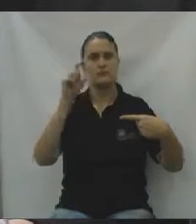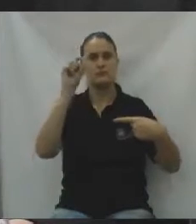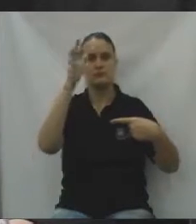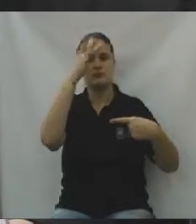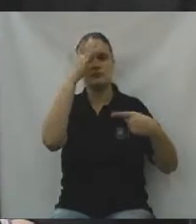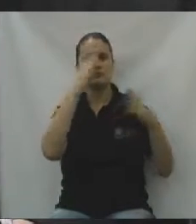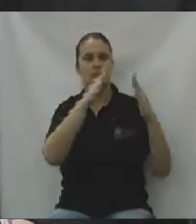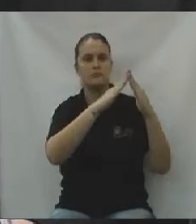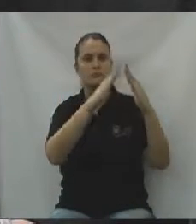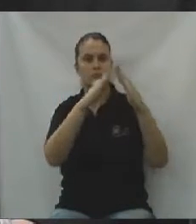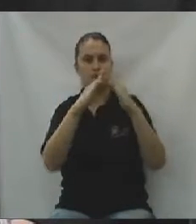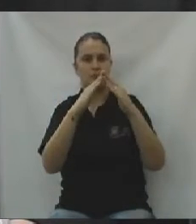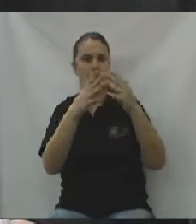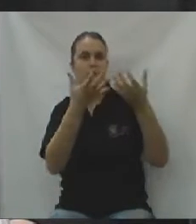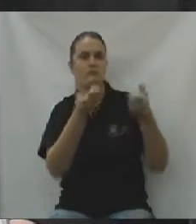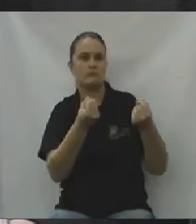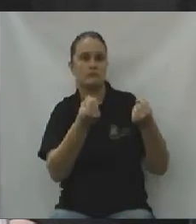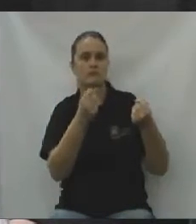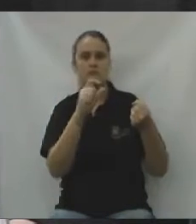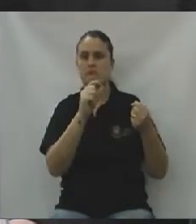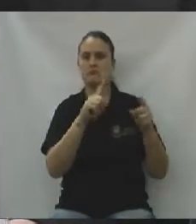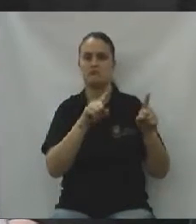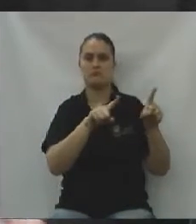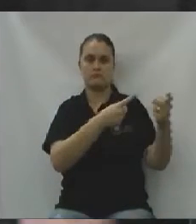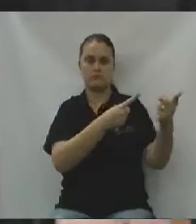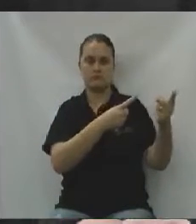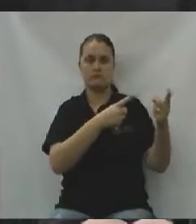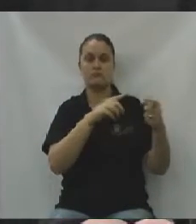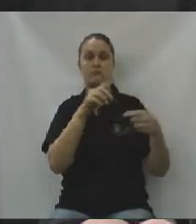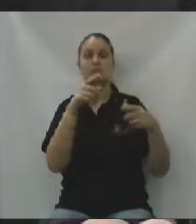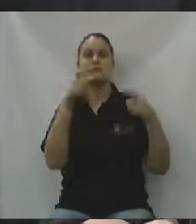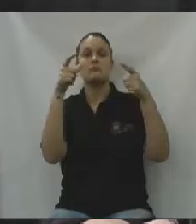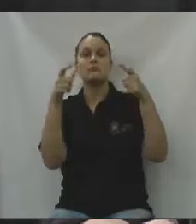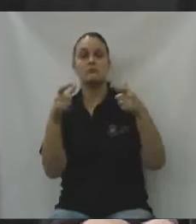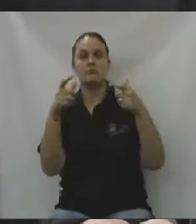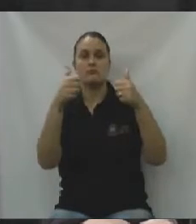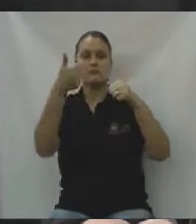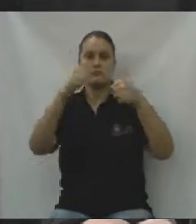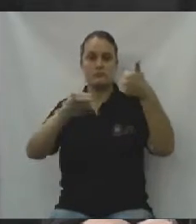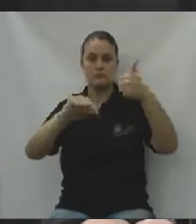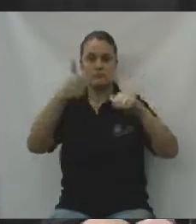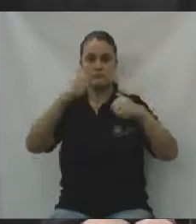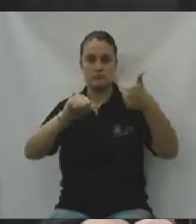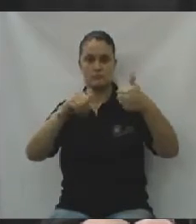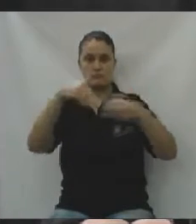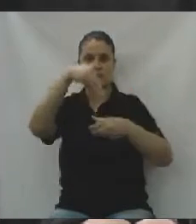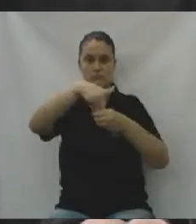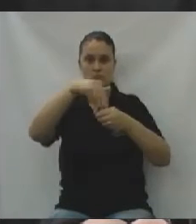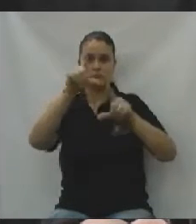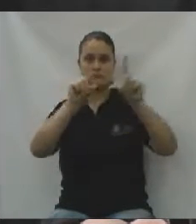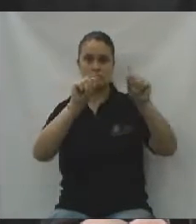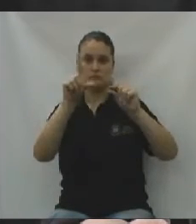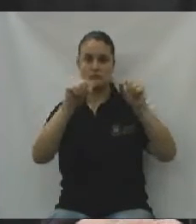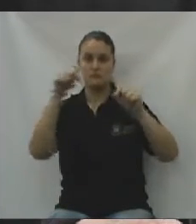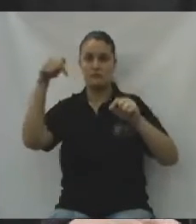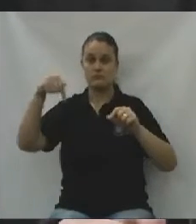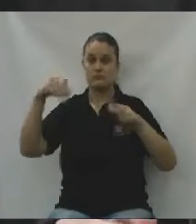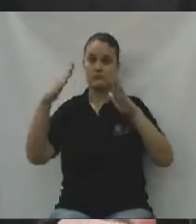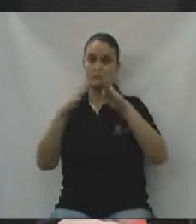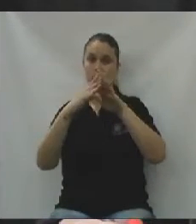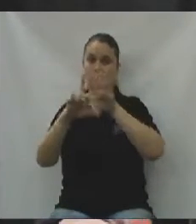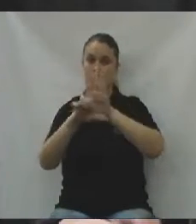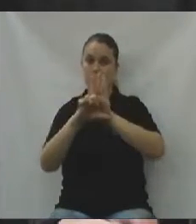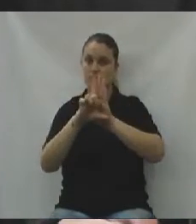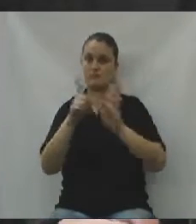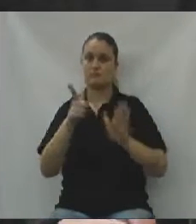moradores favoráveis e contrários, as entidades favoráveis e contrárias. E aqui nessa Casa de Leis é